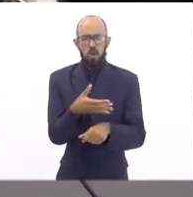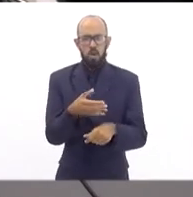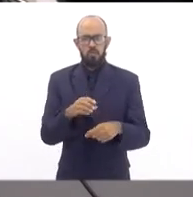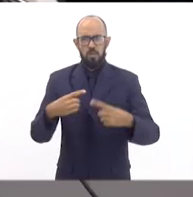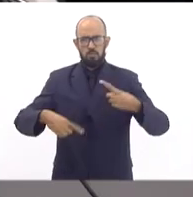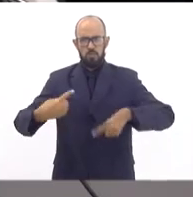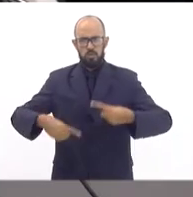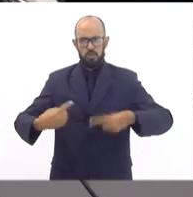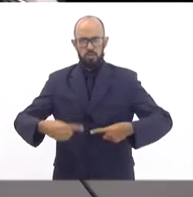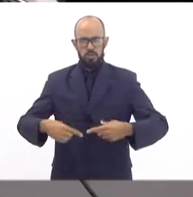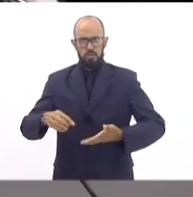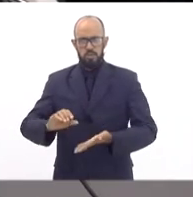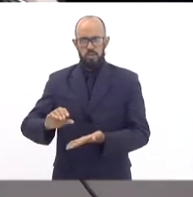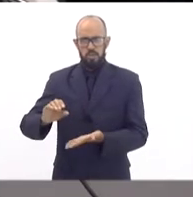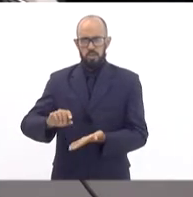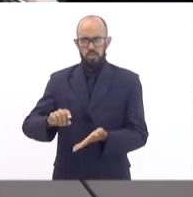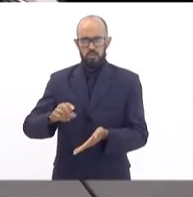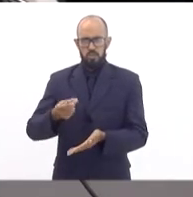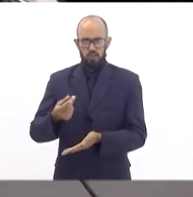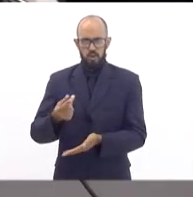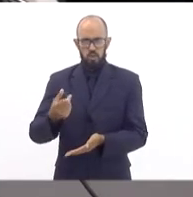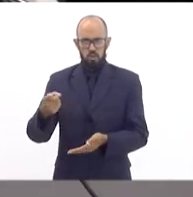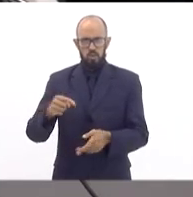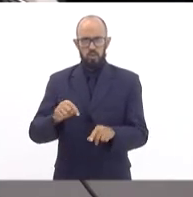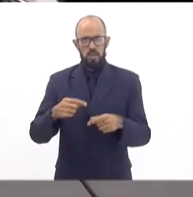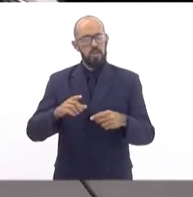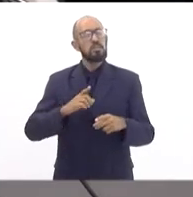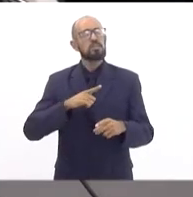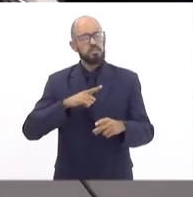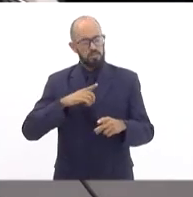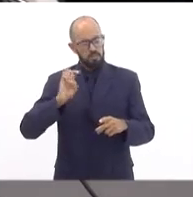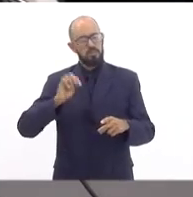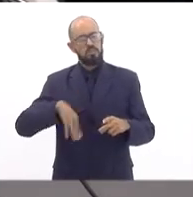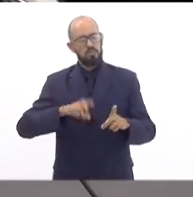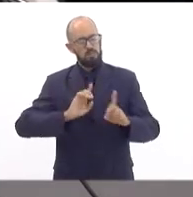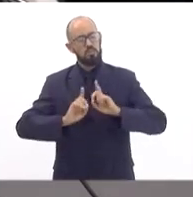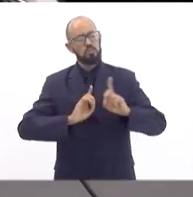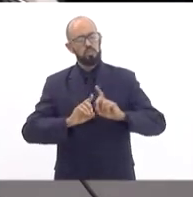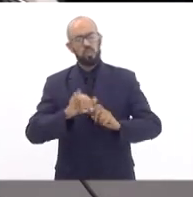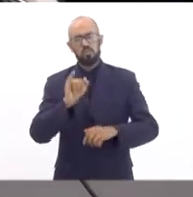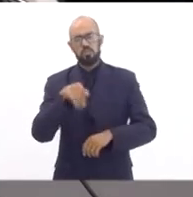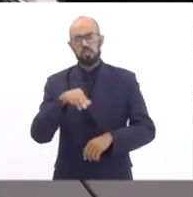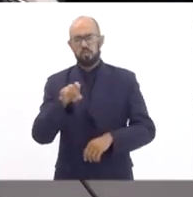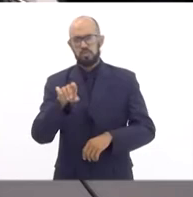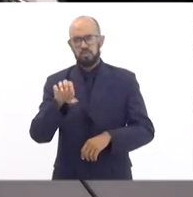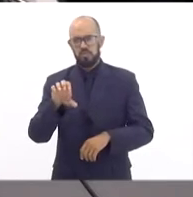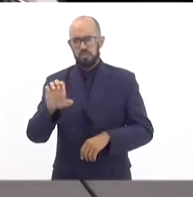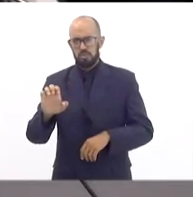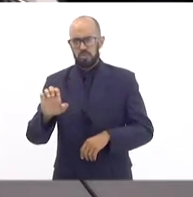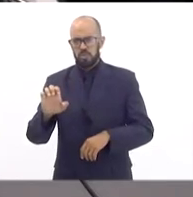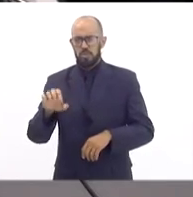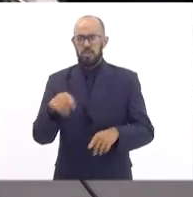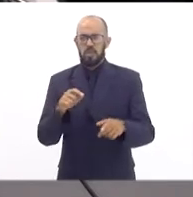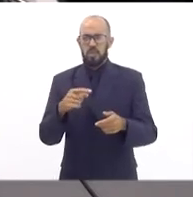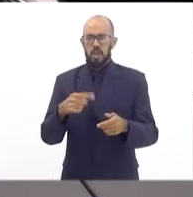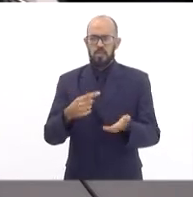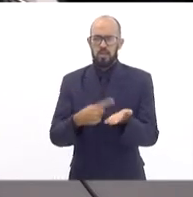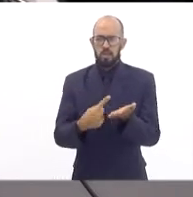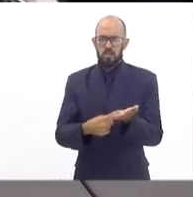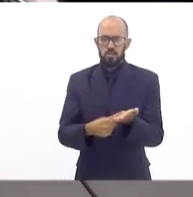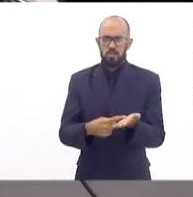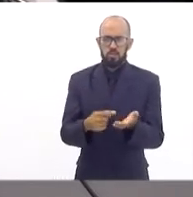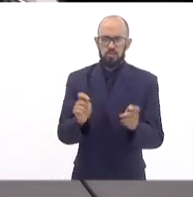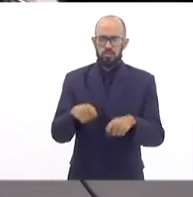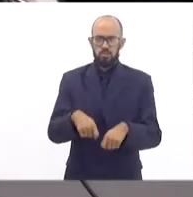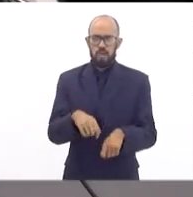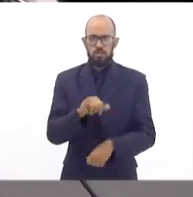passa, inclusive, sob uma rediscussão de índice, uhum. Porque é uma premissa para o governo estar nessa negociação com a concessionária que não